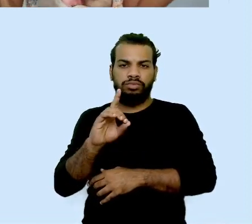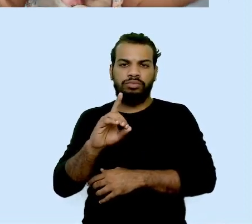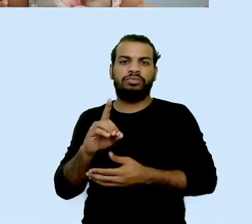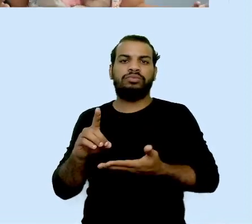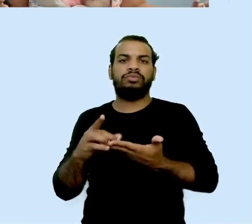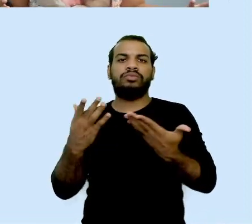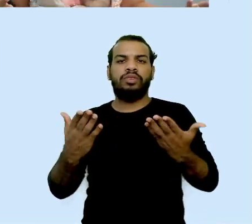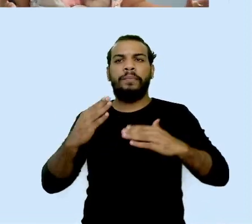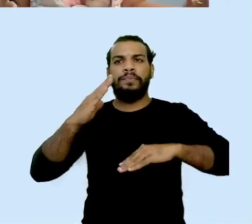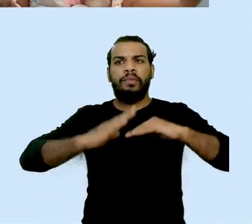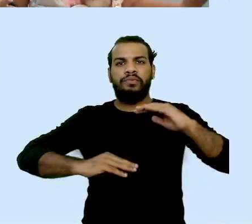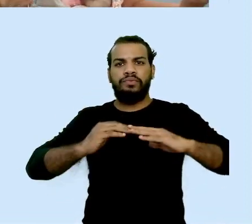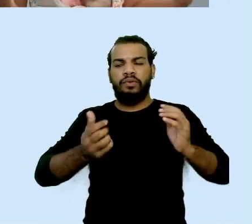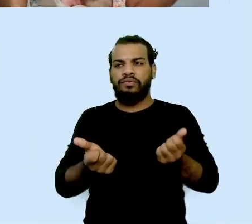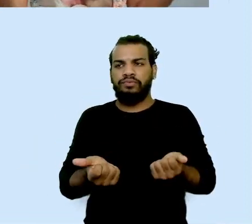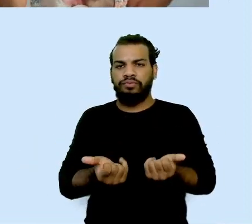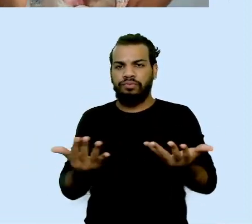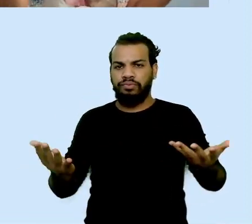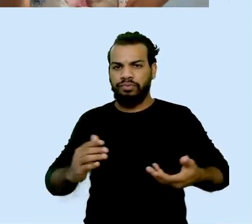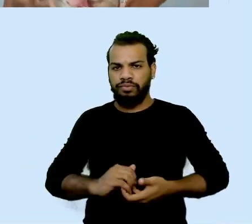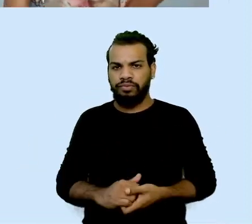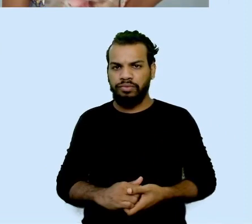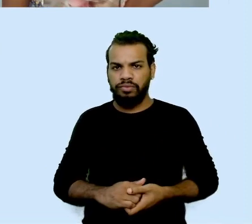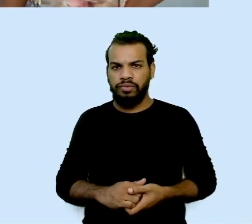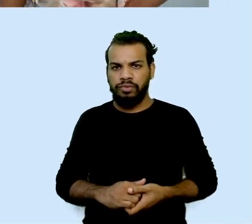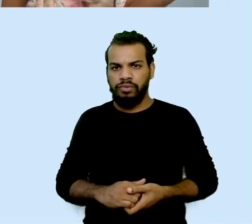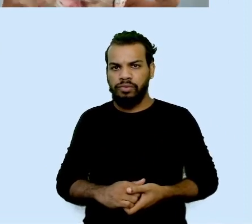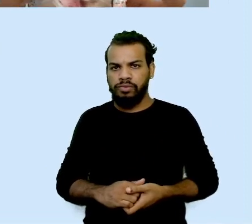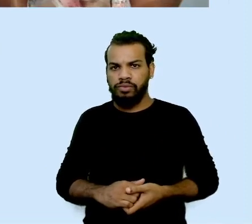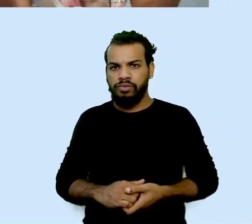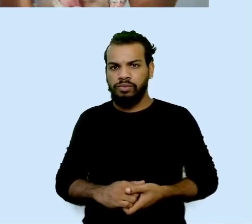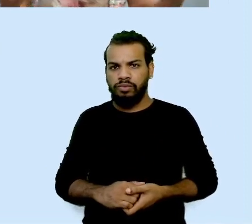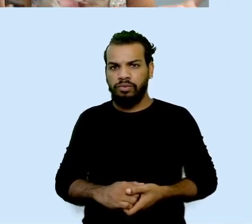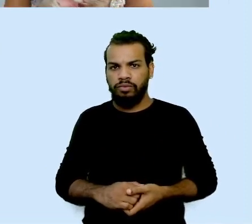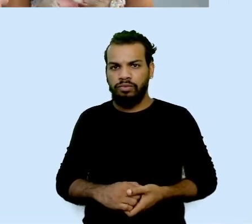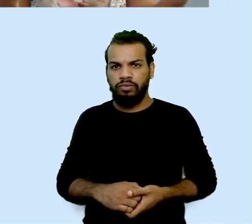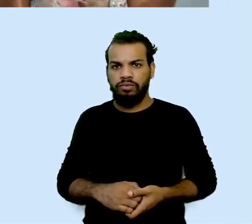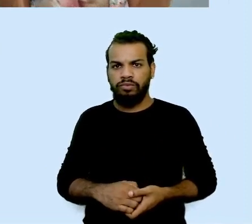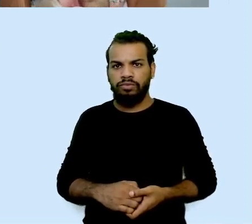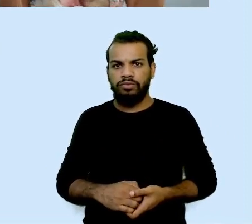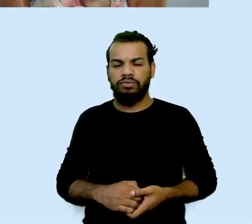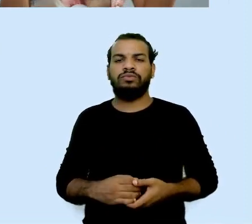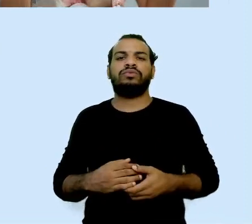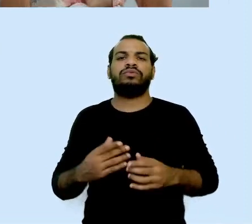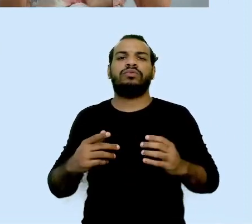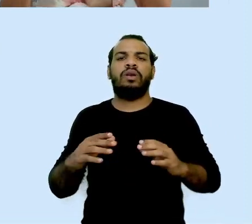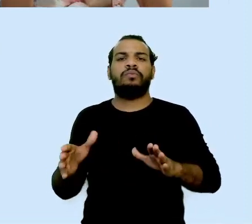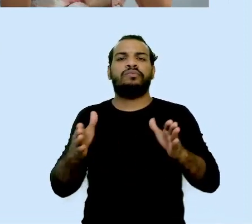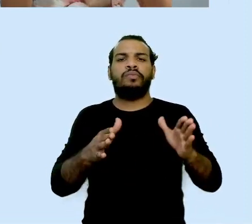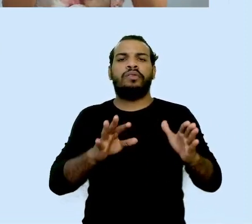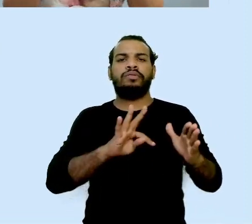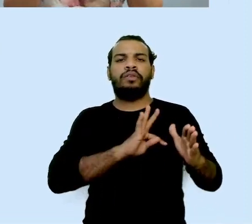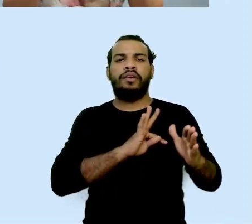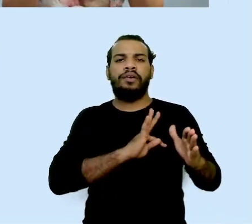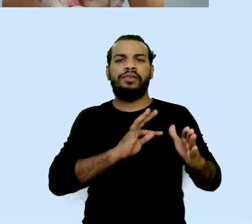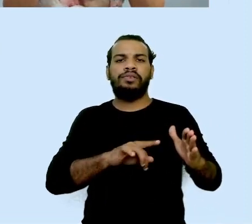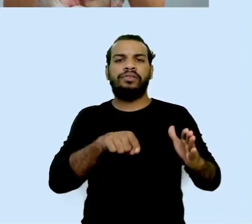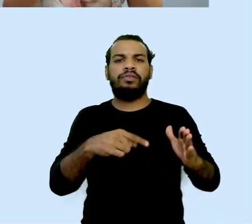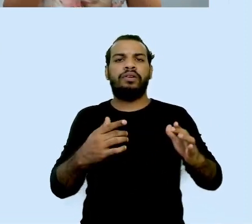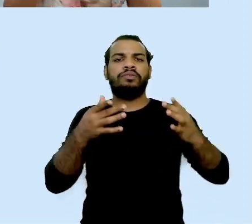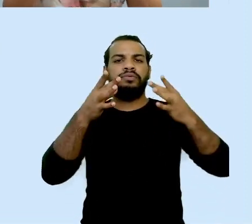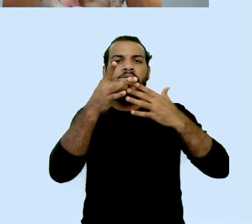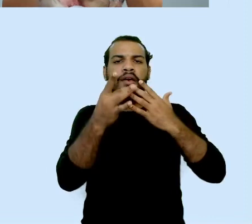monte de profissionais. Né? Tem os profissionais que são da parte técnica, que vão lá e veem todos esses detalhes